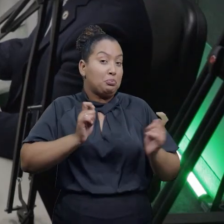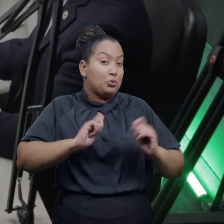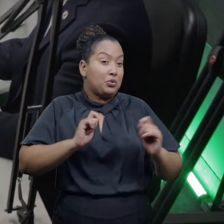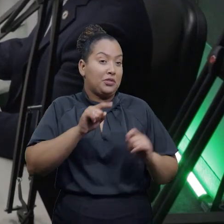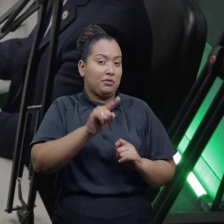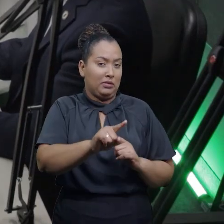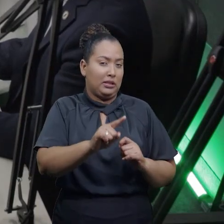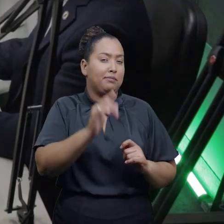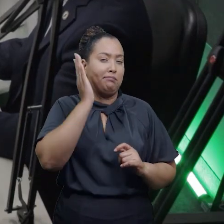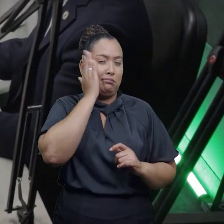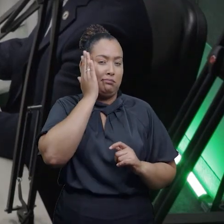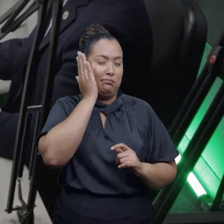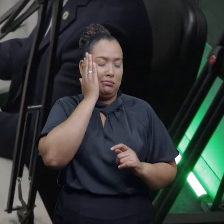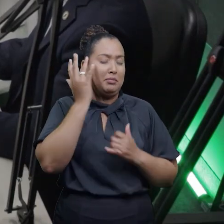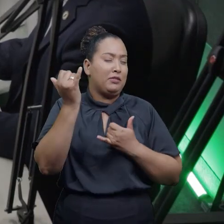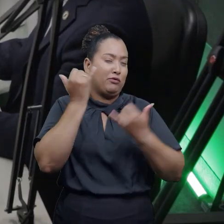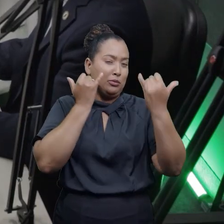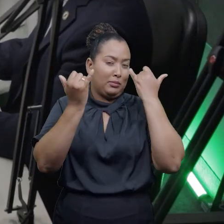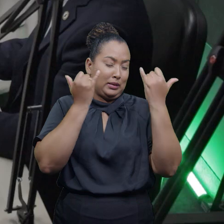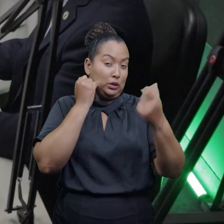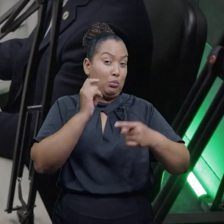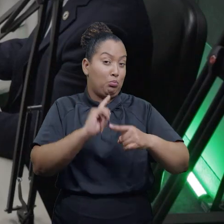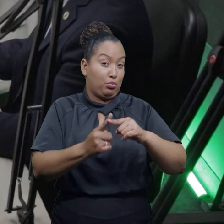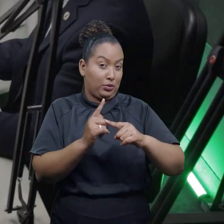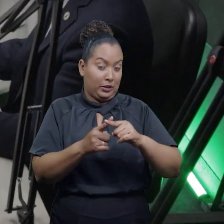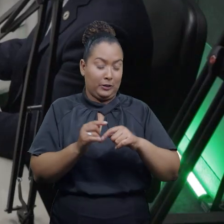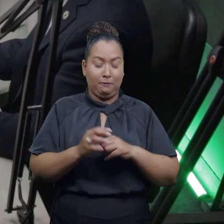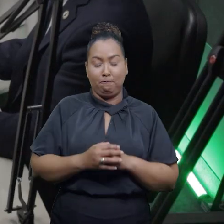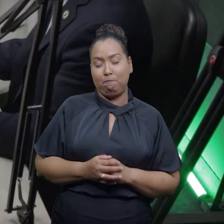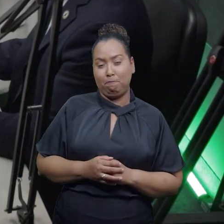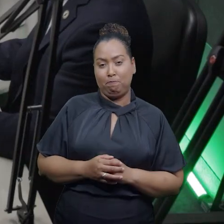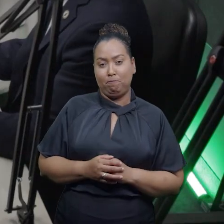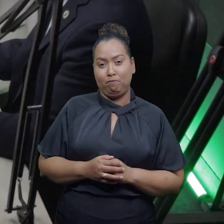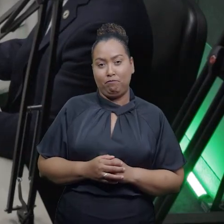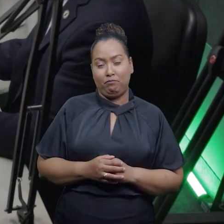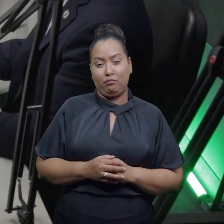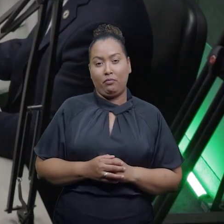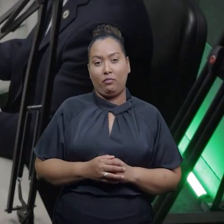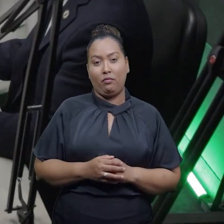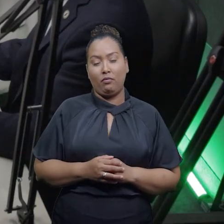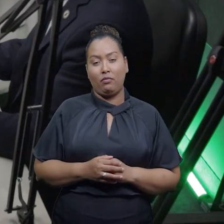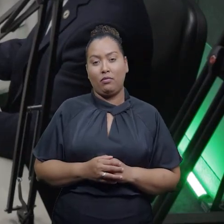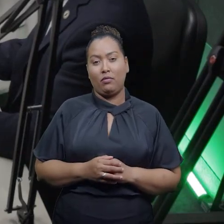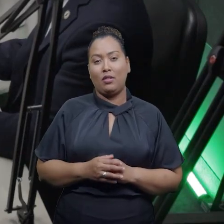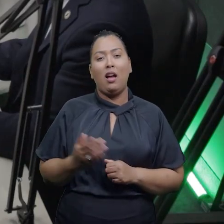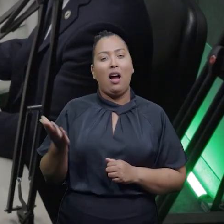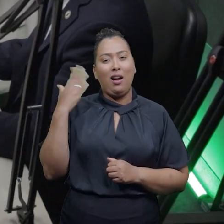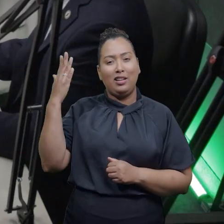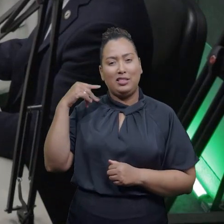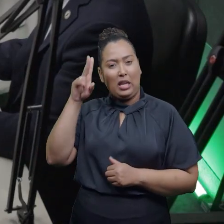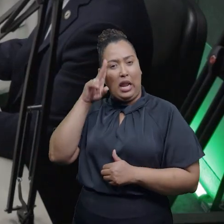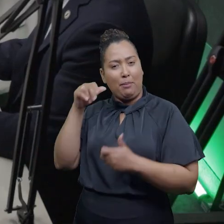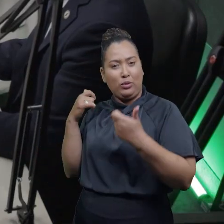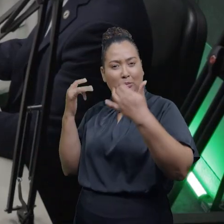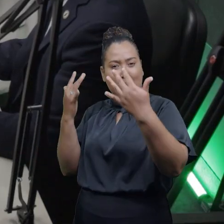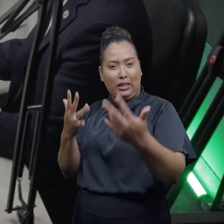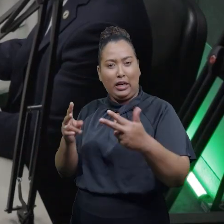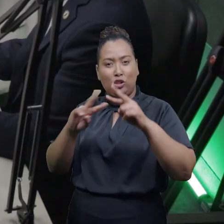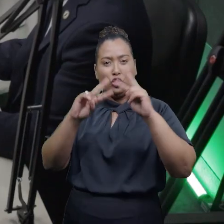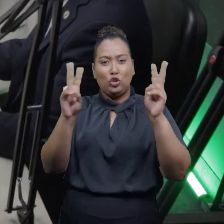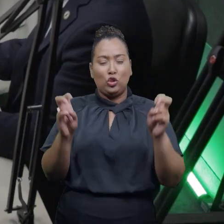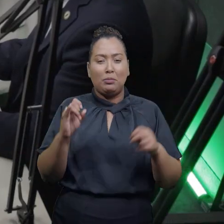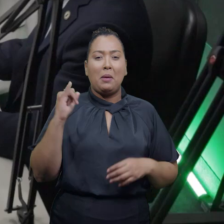diagnóstico muito mais fiel sobre isso, porque eu sempre digo, e aí vem até a importância, retomando um pouquinho aquilo que eu falei no